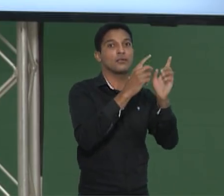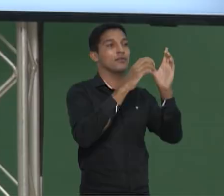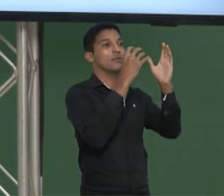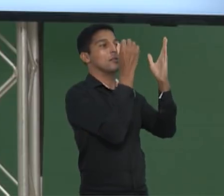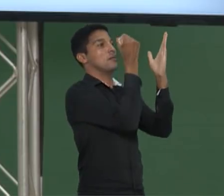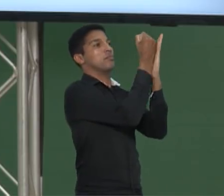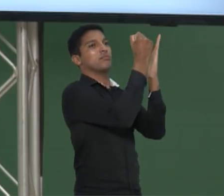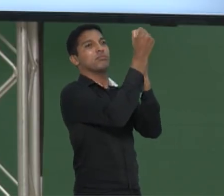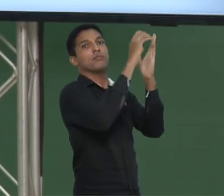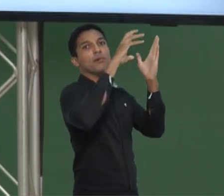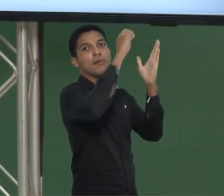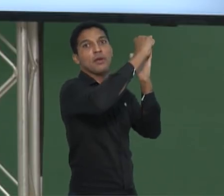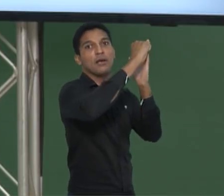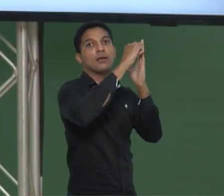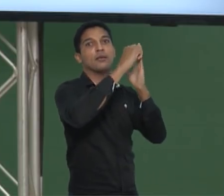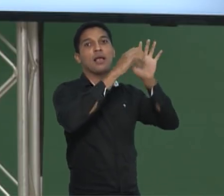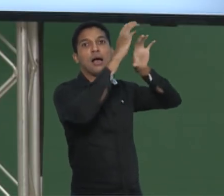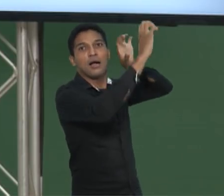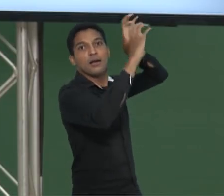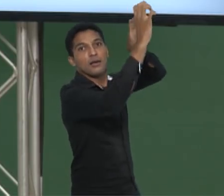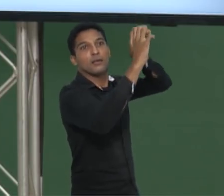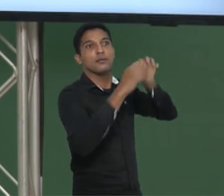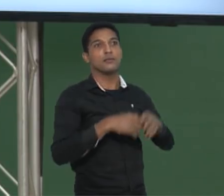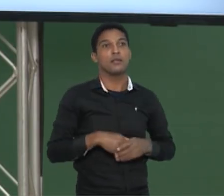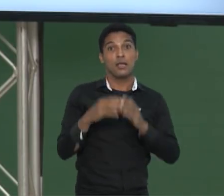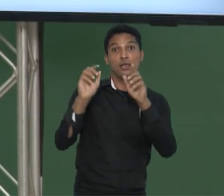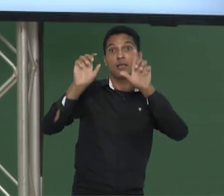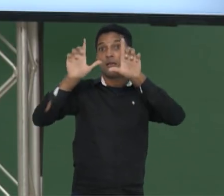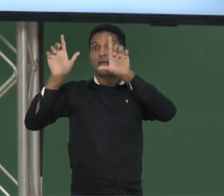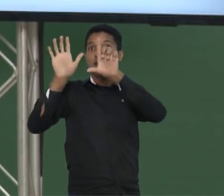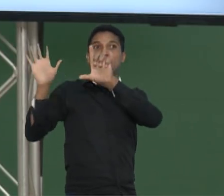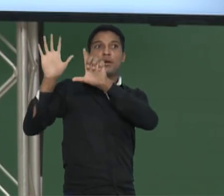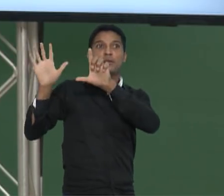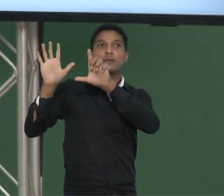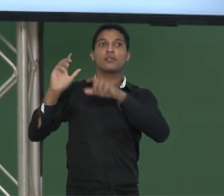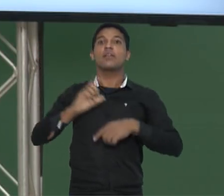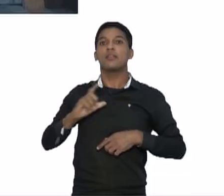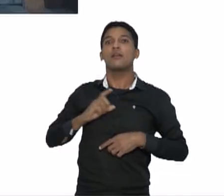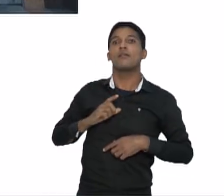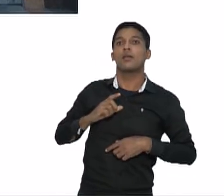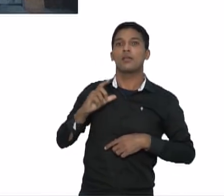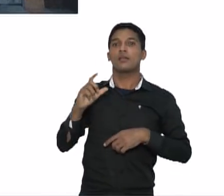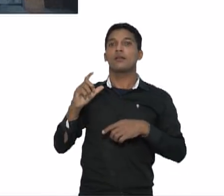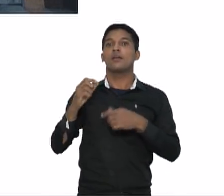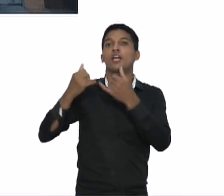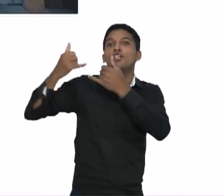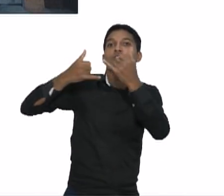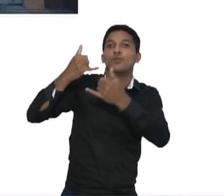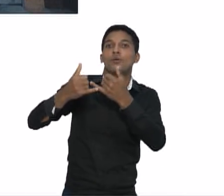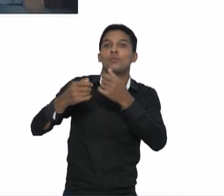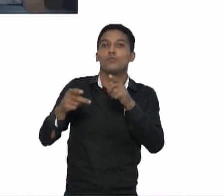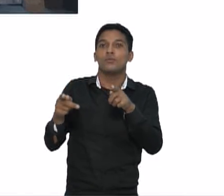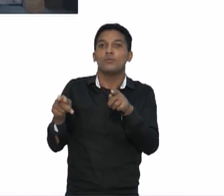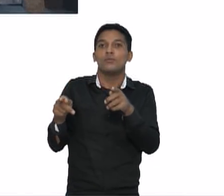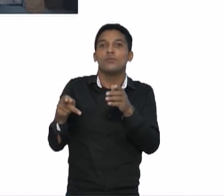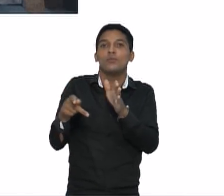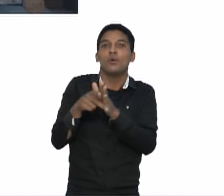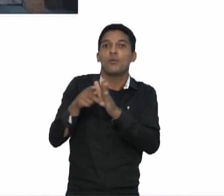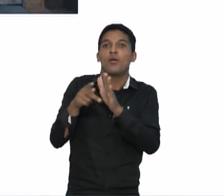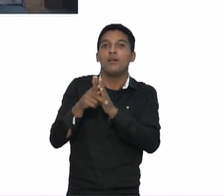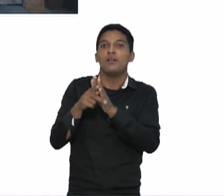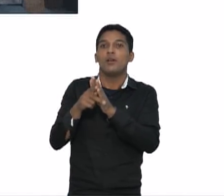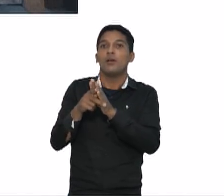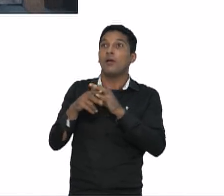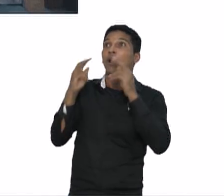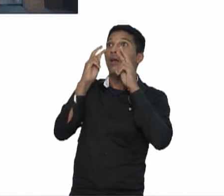estamos vendo ali uma mistura de escalada com um jogo eletrônico, onde o atleta tem que